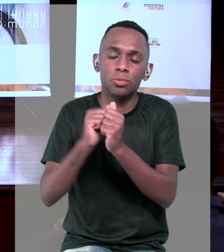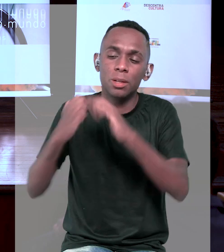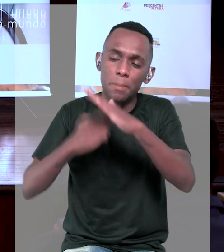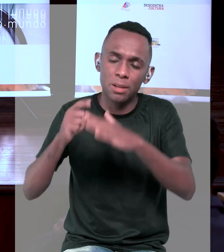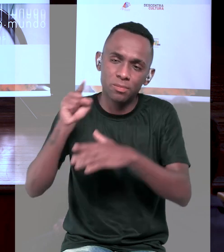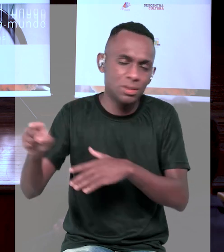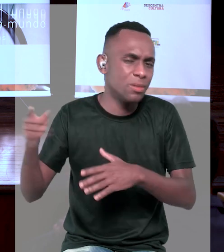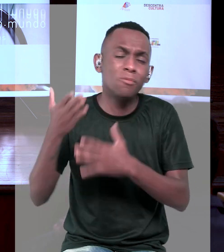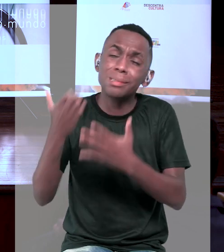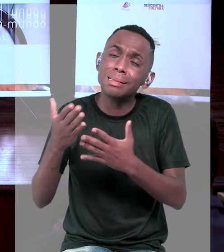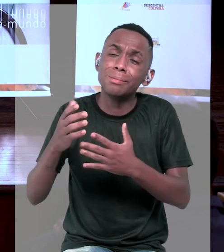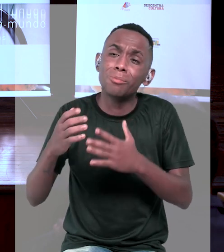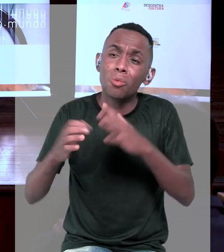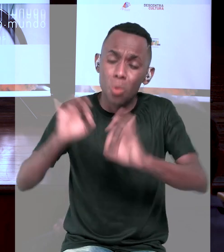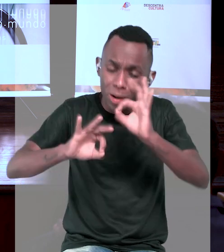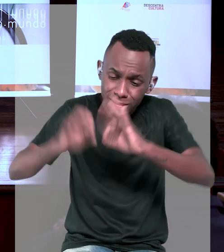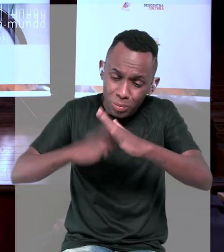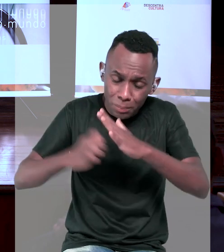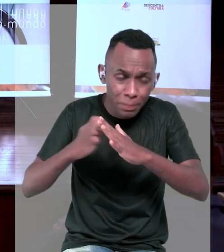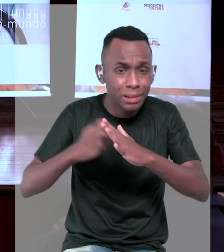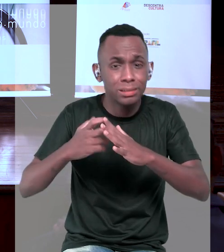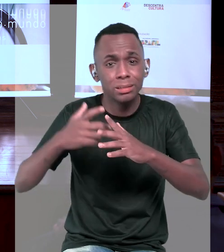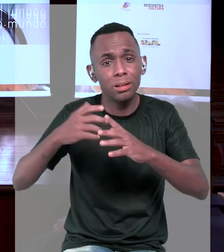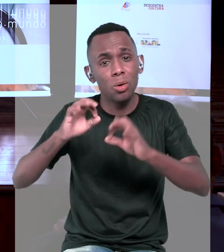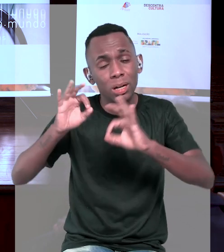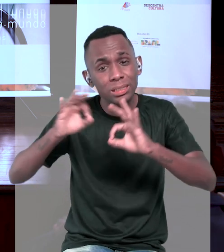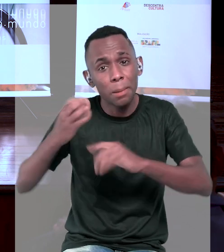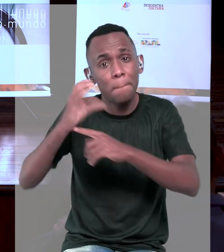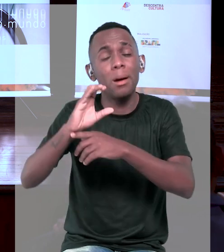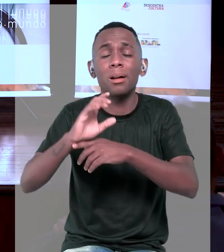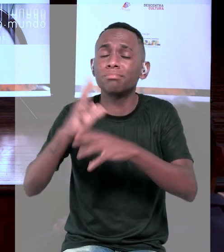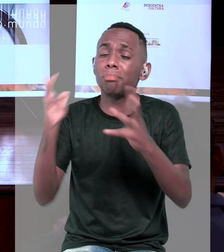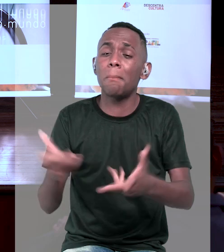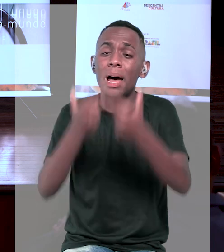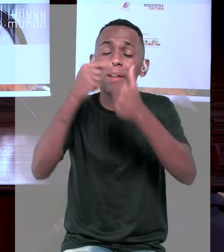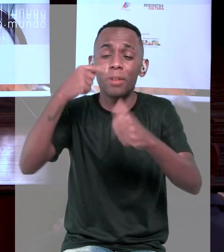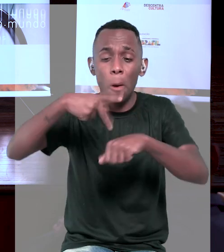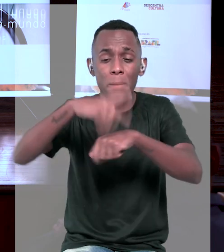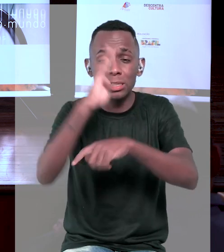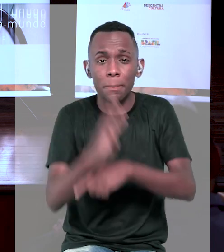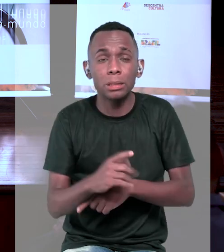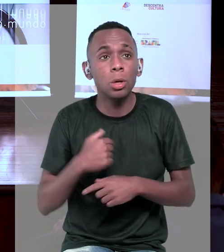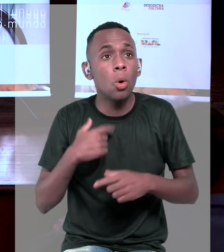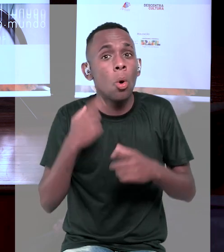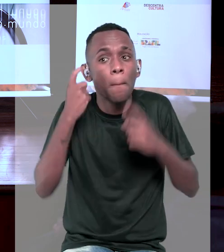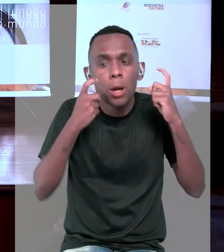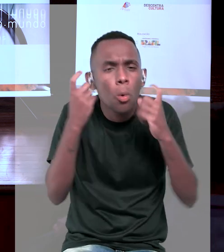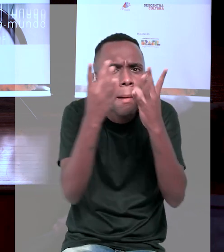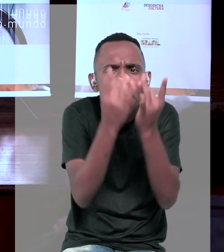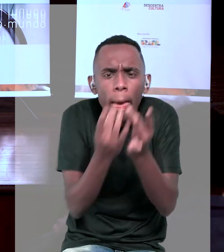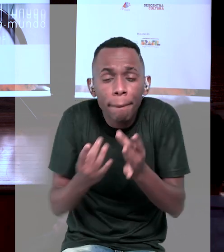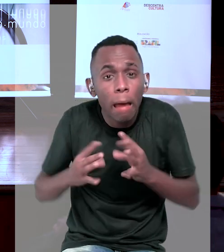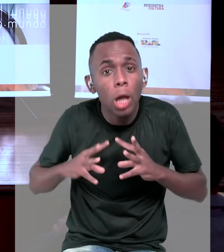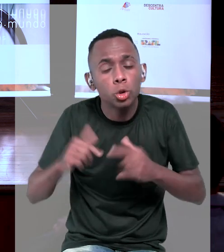está fazendo um trabalho impressionante no Brasil, se ocupa de cada coisa, cada detalhe. O livro Incerteza,